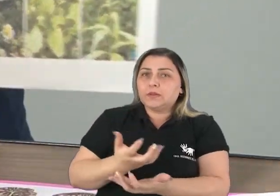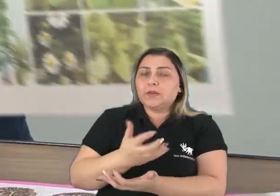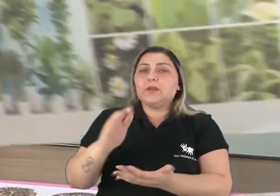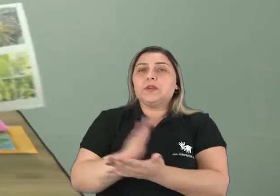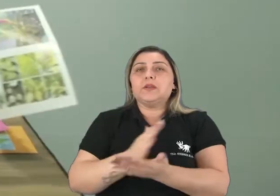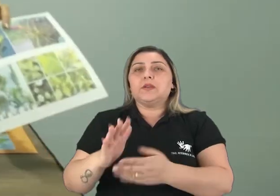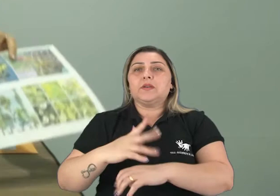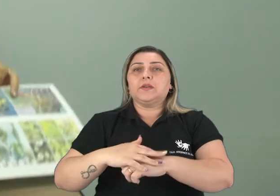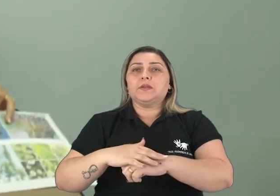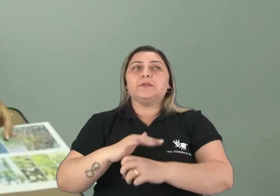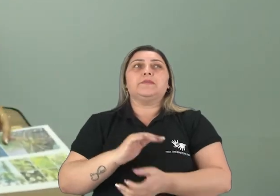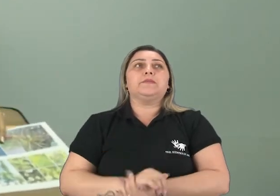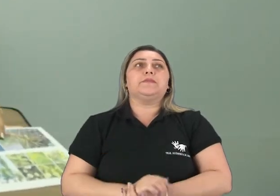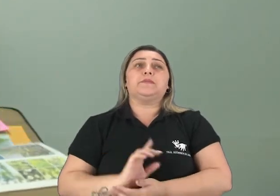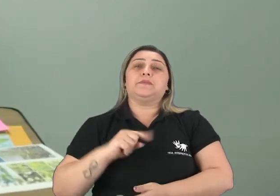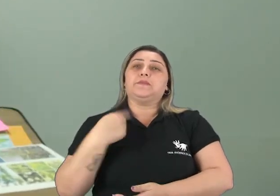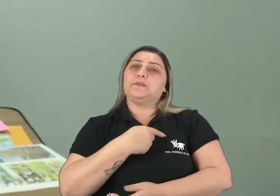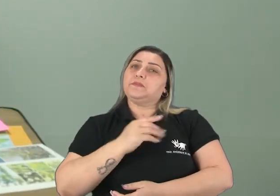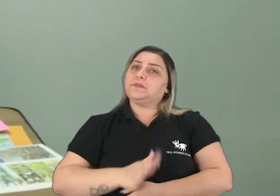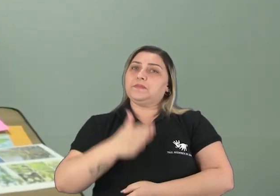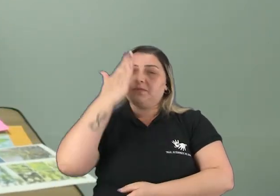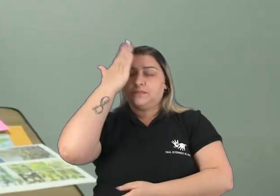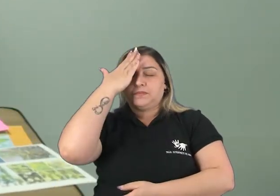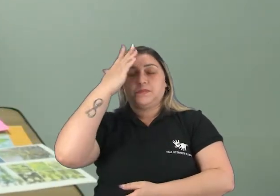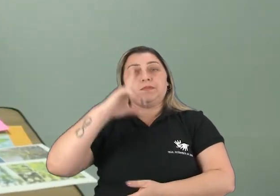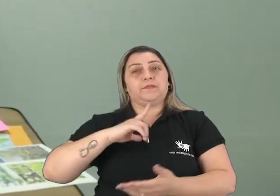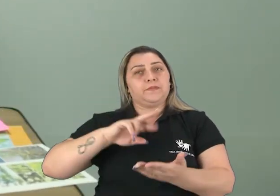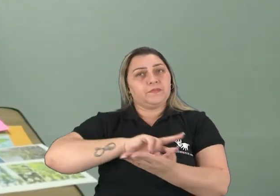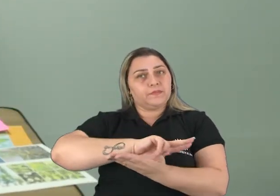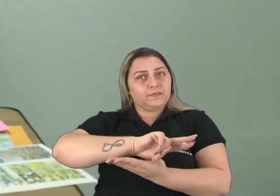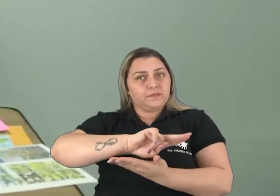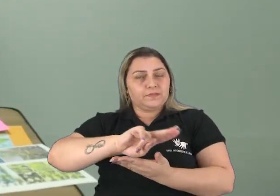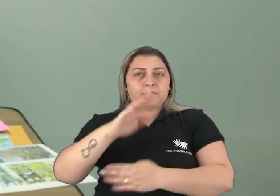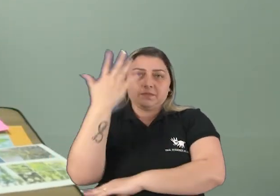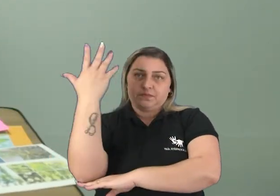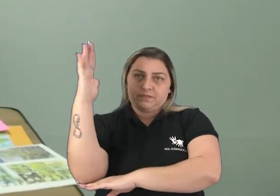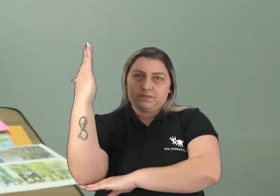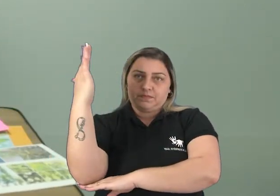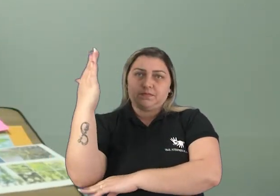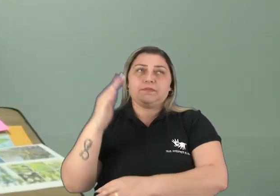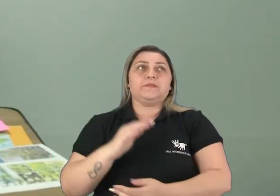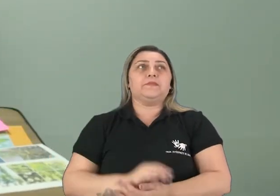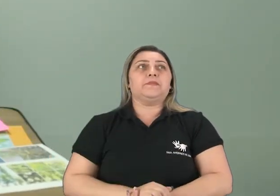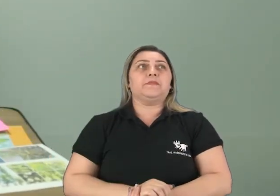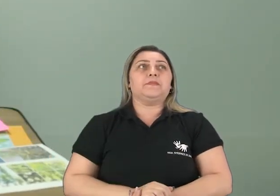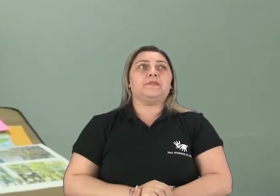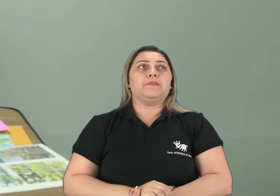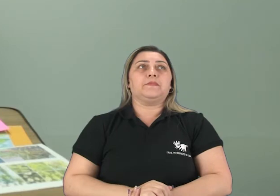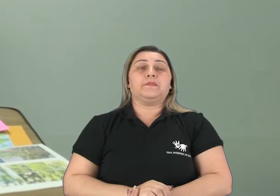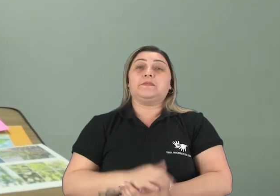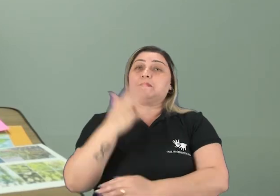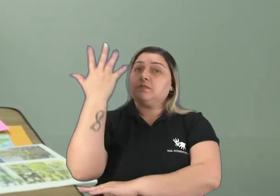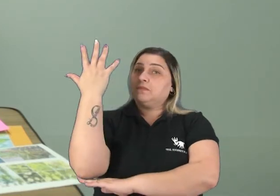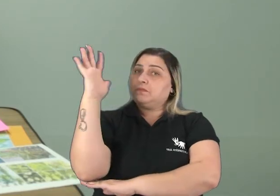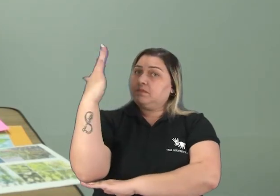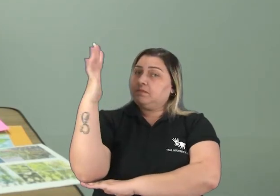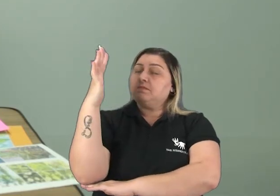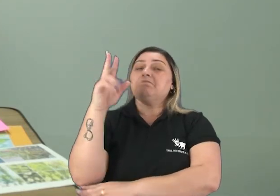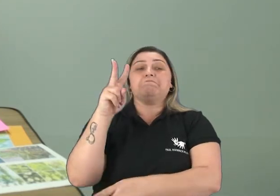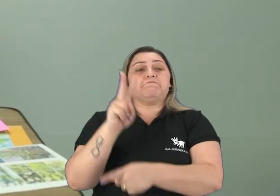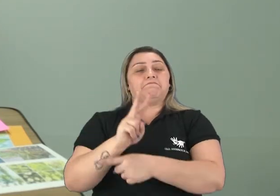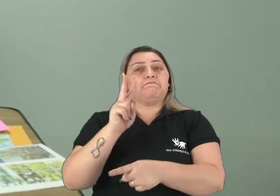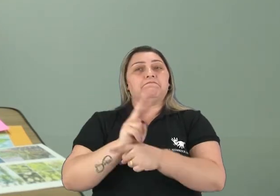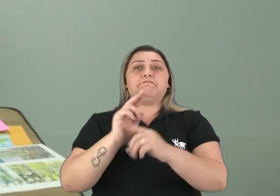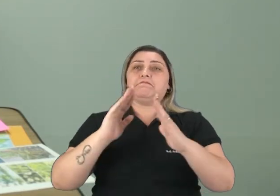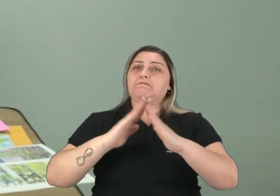doença. Então, nós já sabemos que existem vários tipos de plantas. Estas plantas, geralmente, nós cultivamos